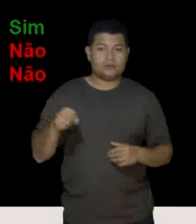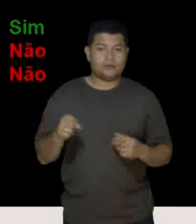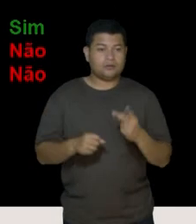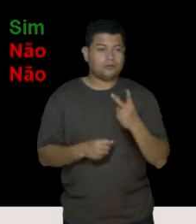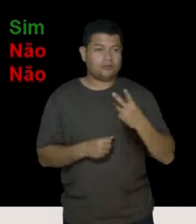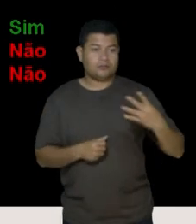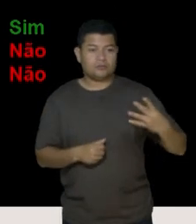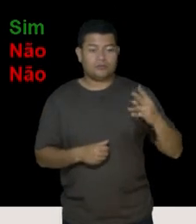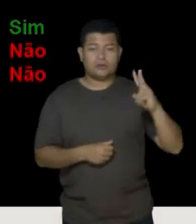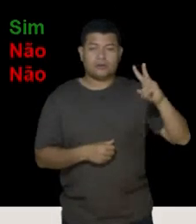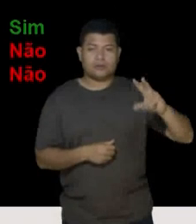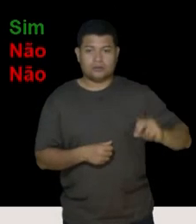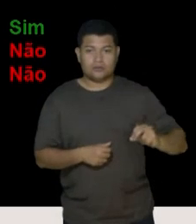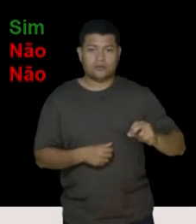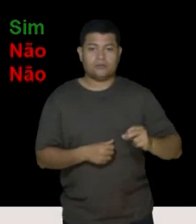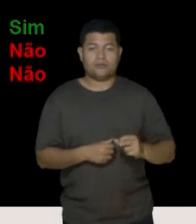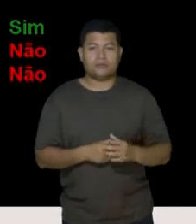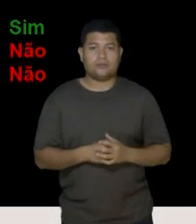está